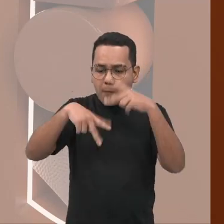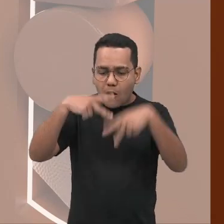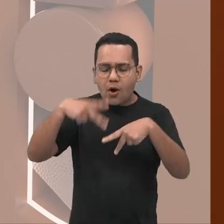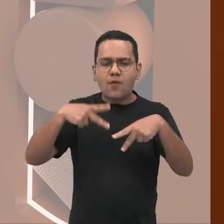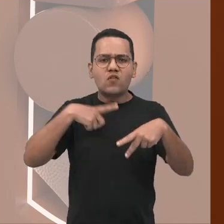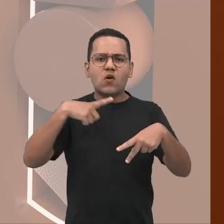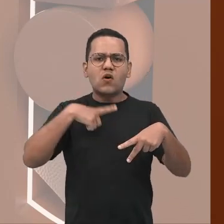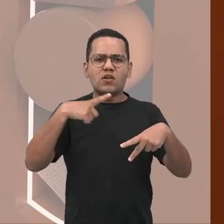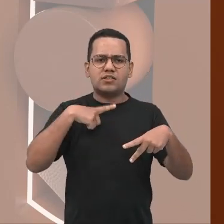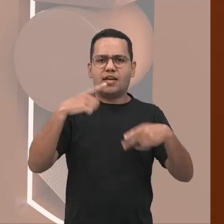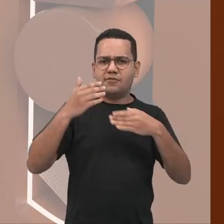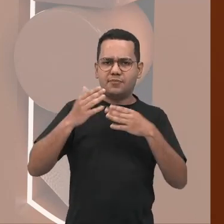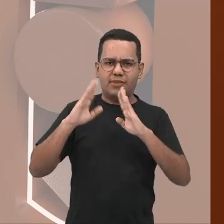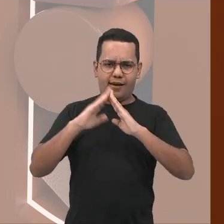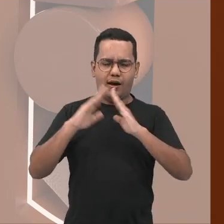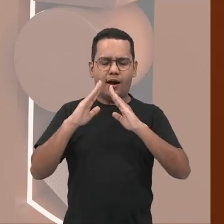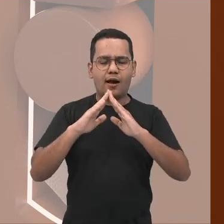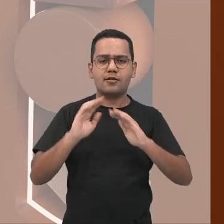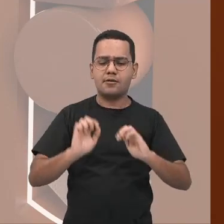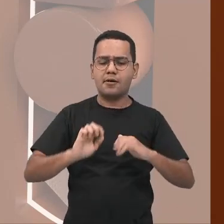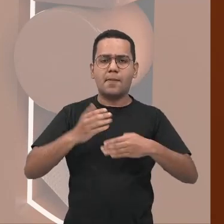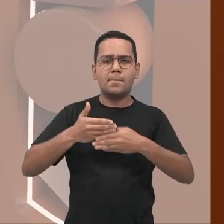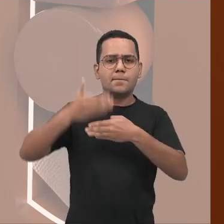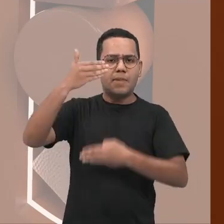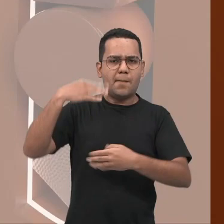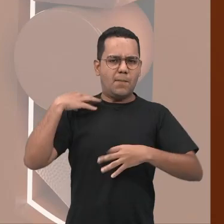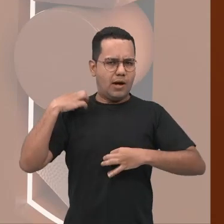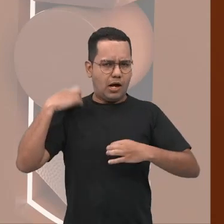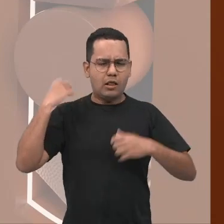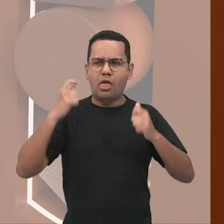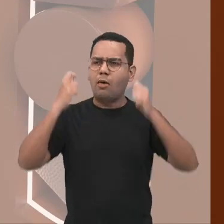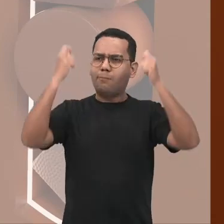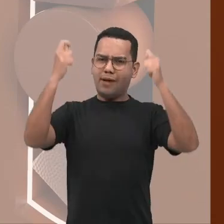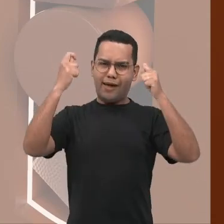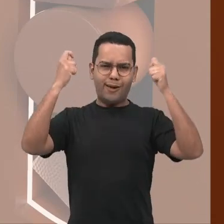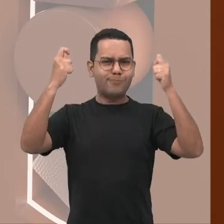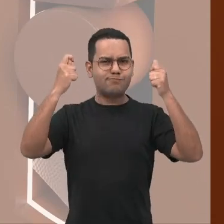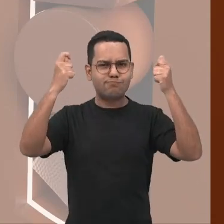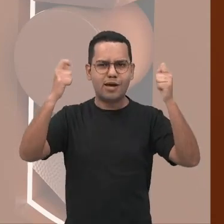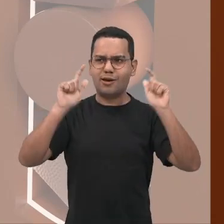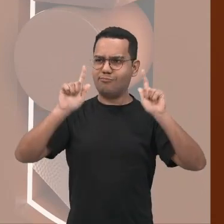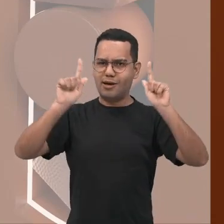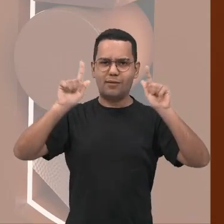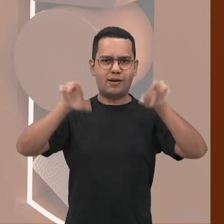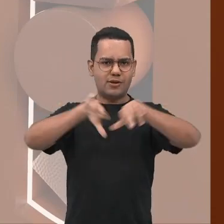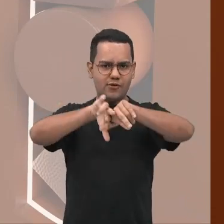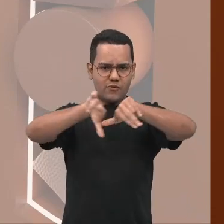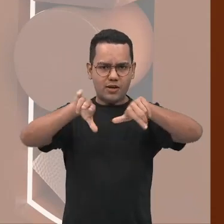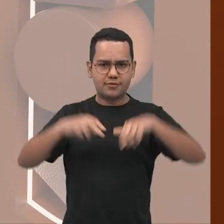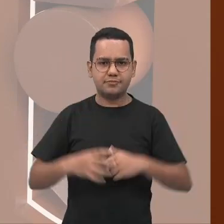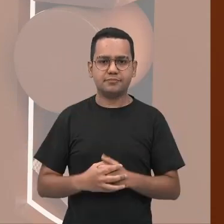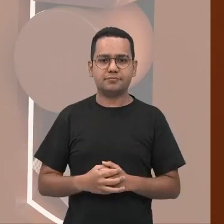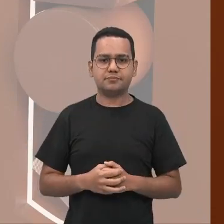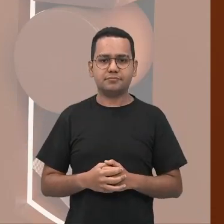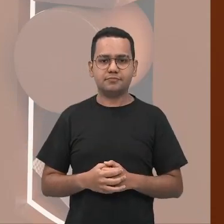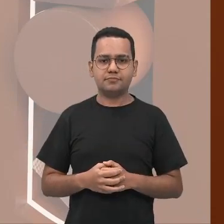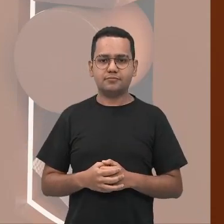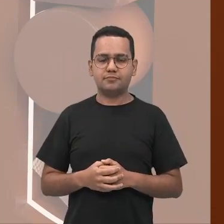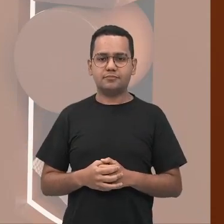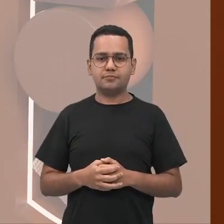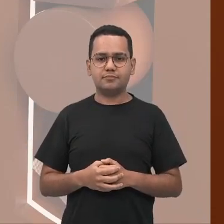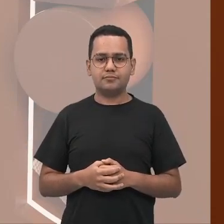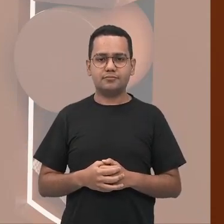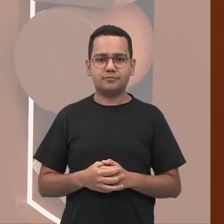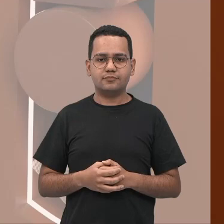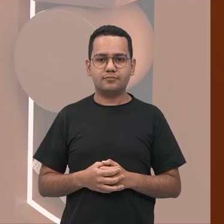ele volta para o Rio de Janeiro, os portugueses fazem uma recepção para ele, aí vão mostrar